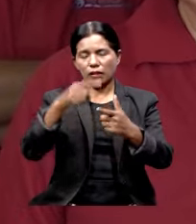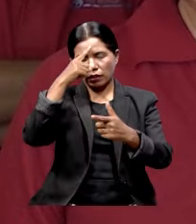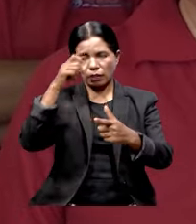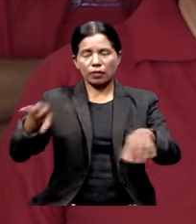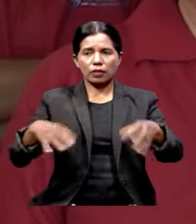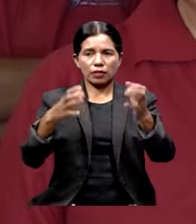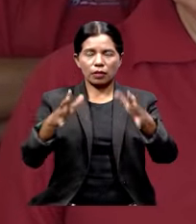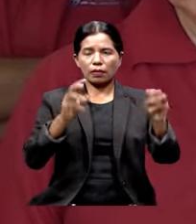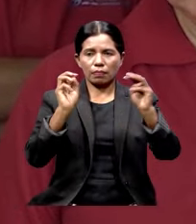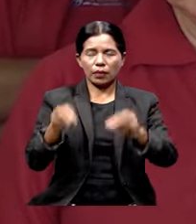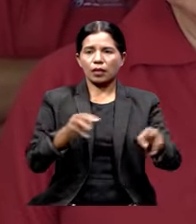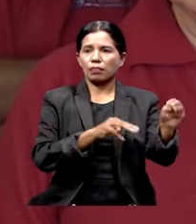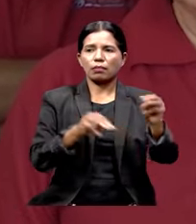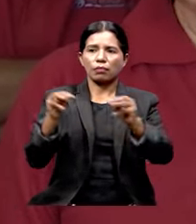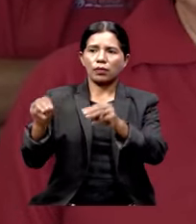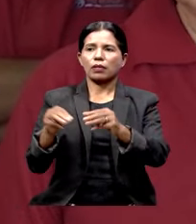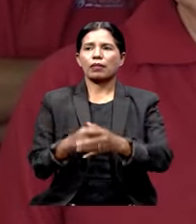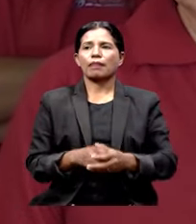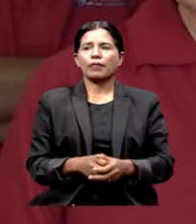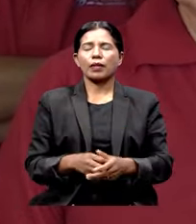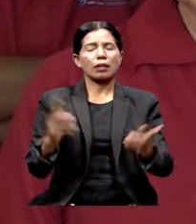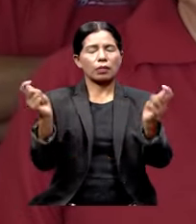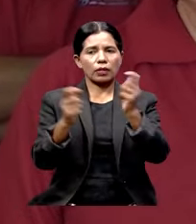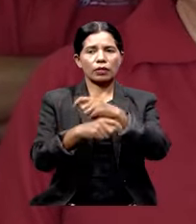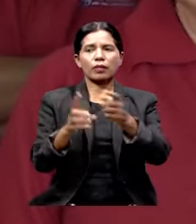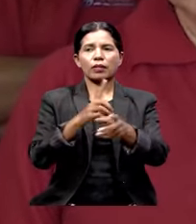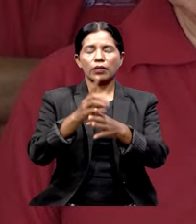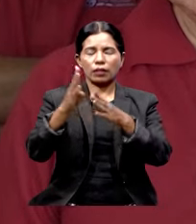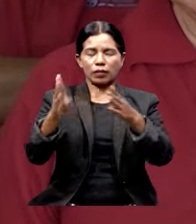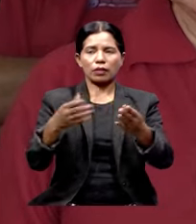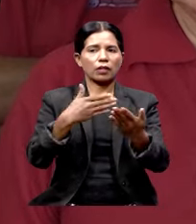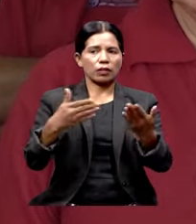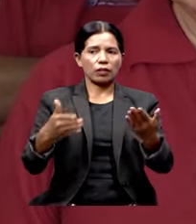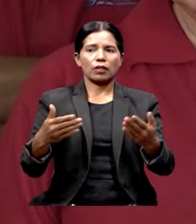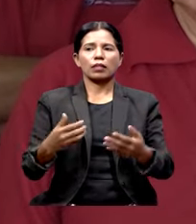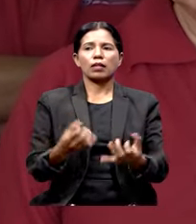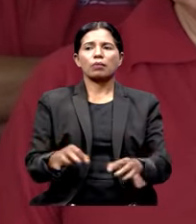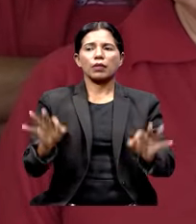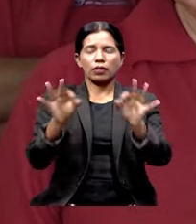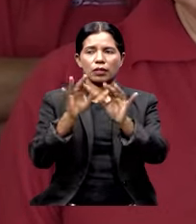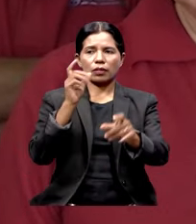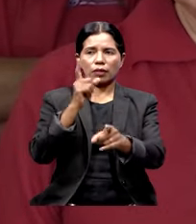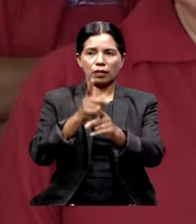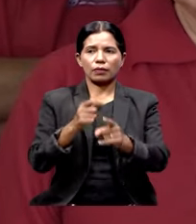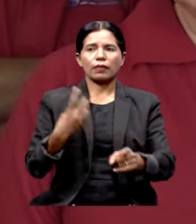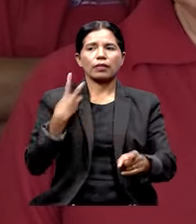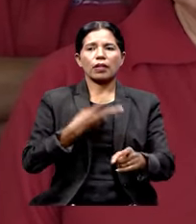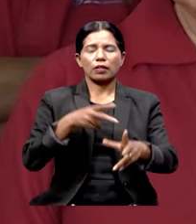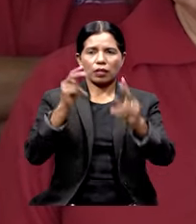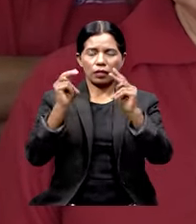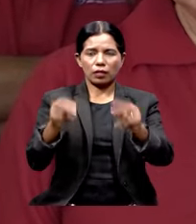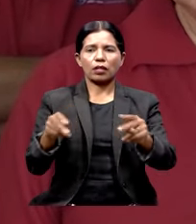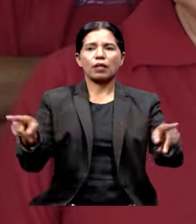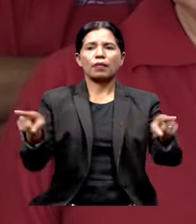bele muda, bele troca de direção, se sansa, né? Nem é que importante ter que buscar ataque, e tem que ir